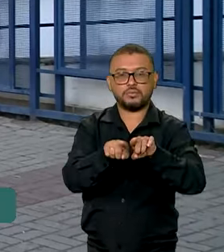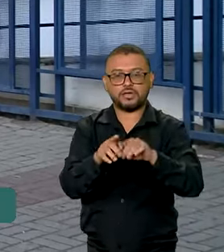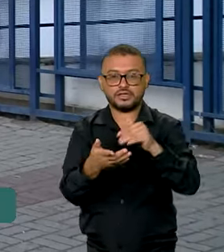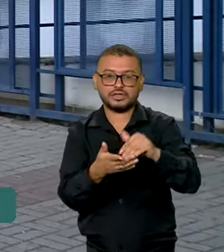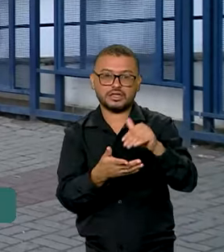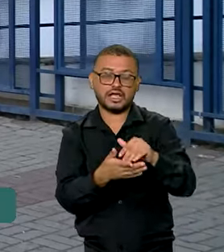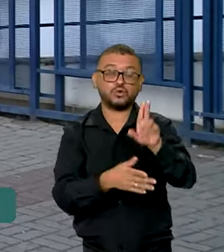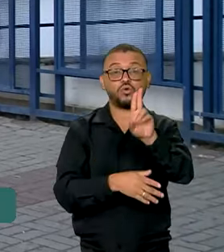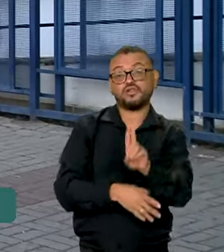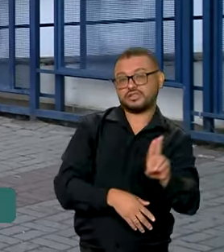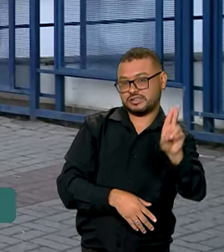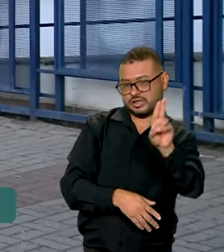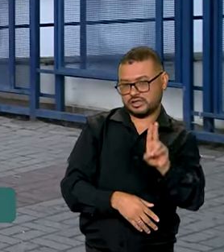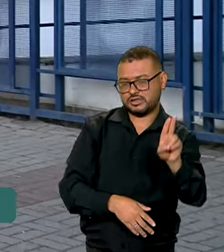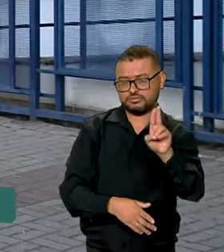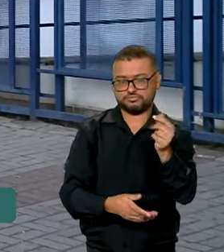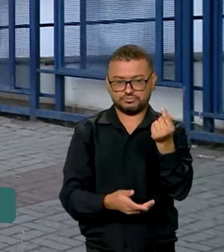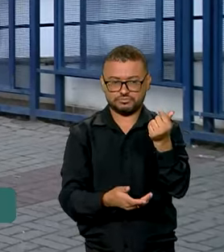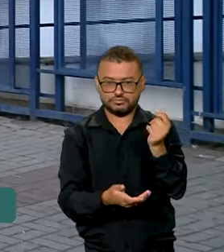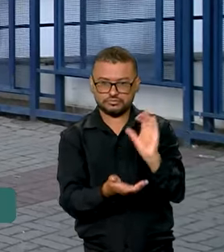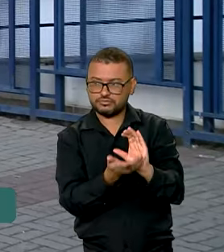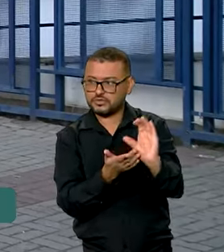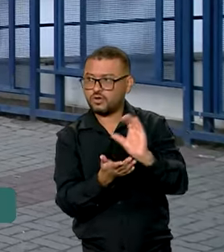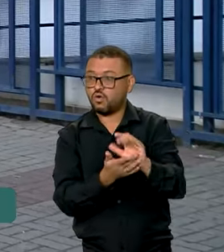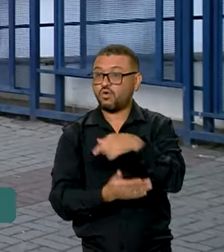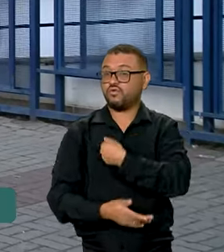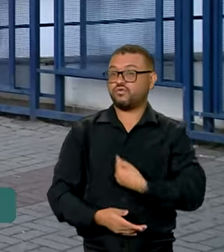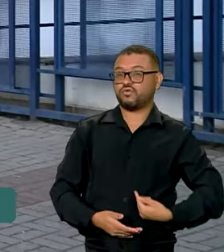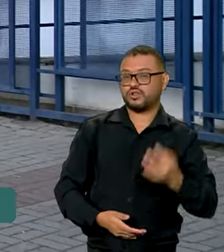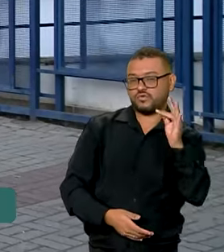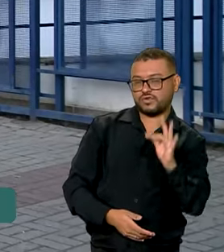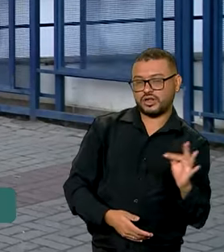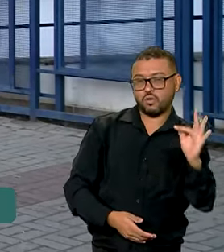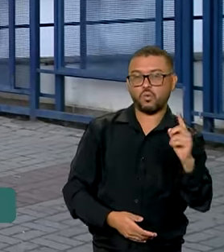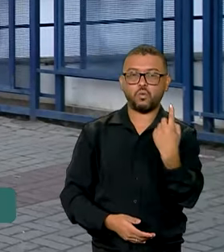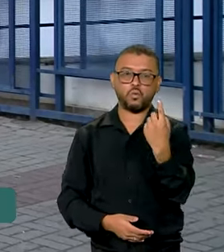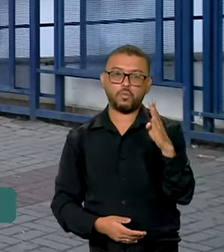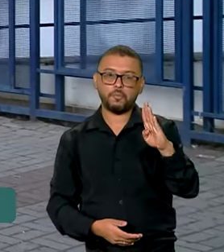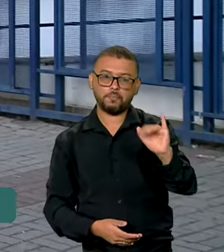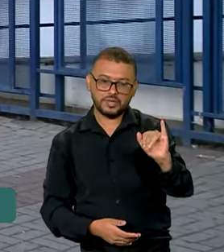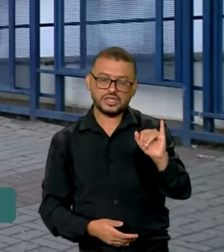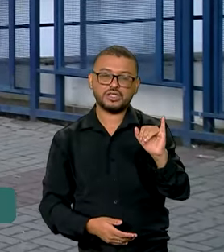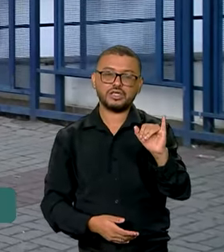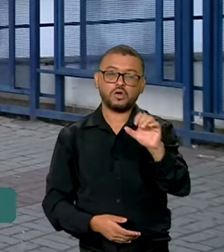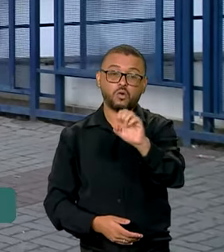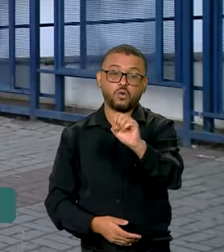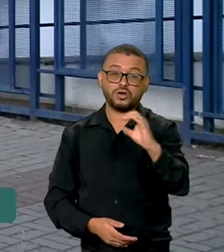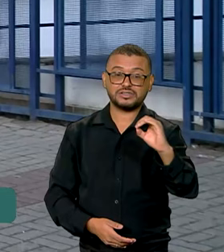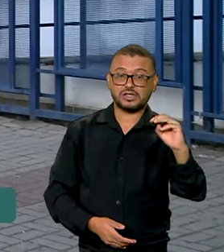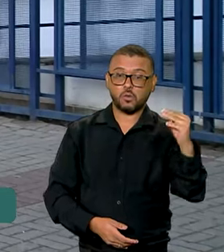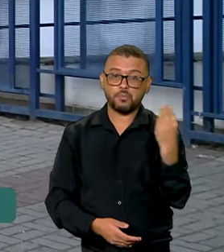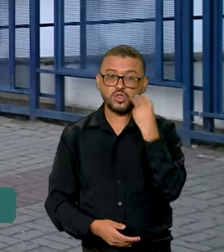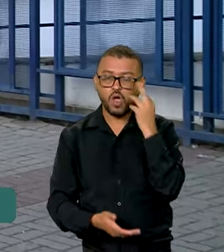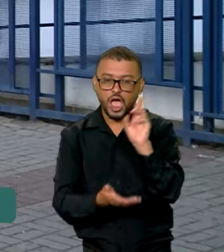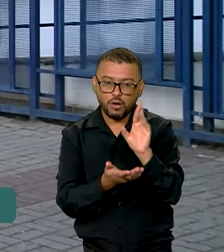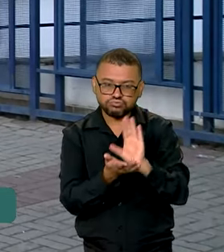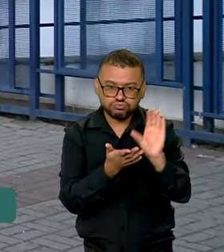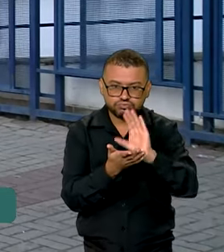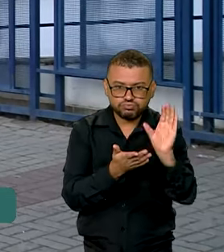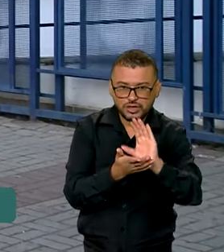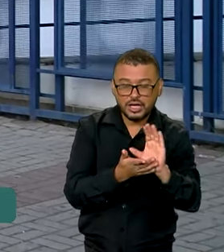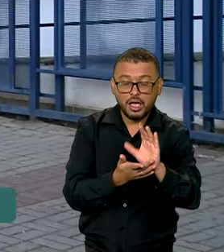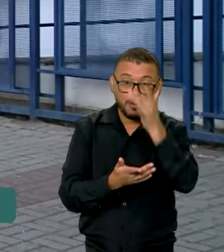as universidades. O investimento do governo federal é de 1 bilhão e 800 milhões de reais.